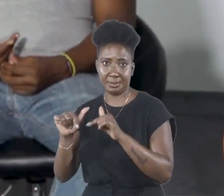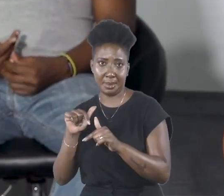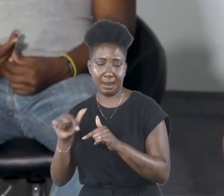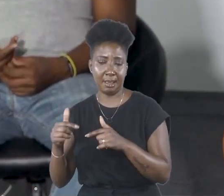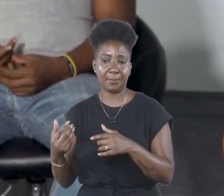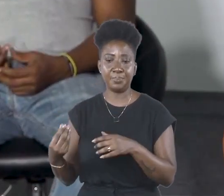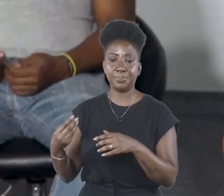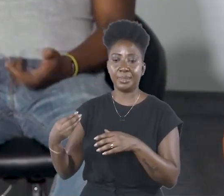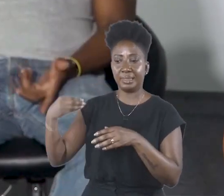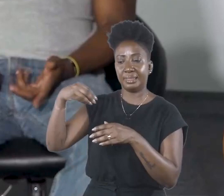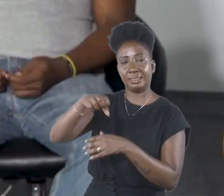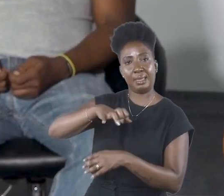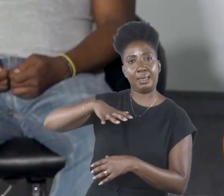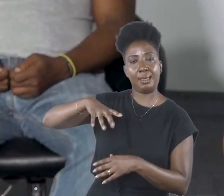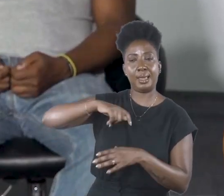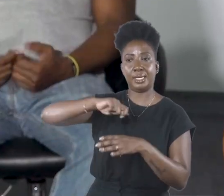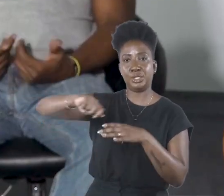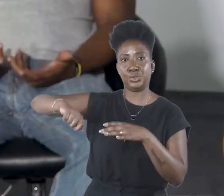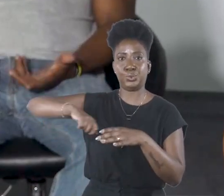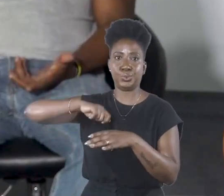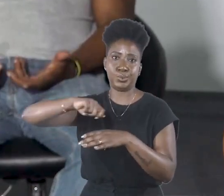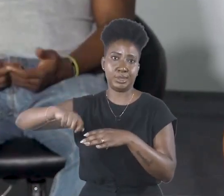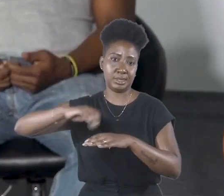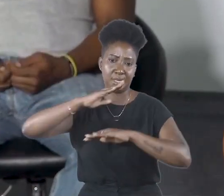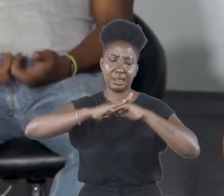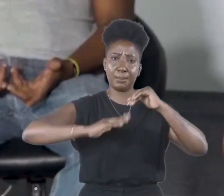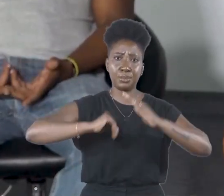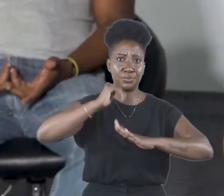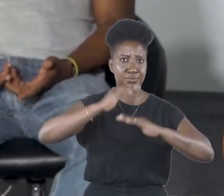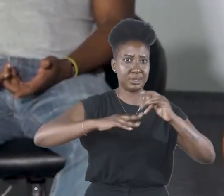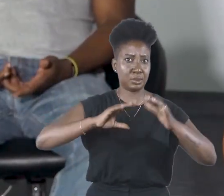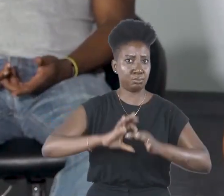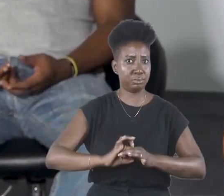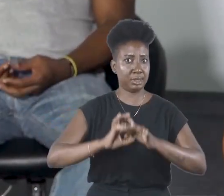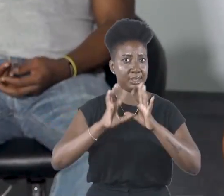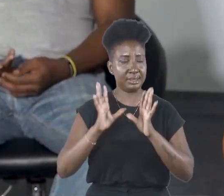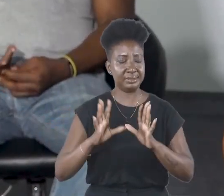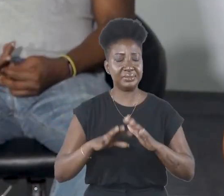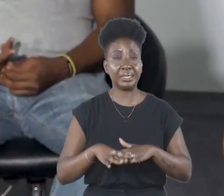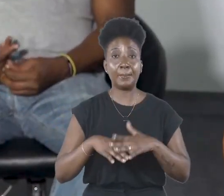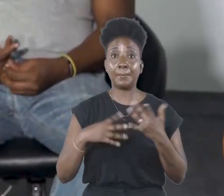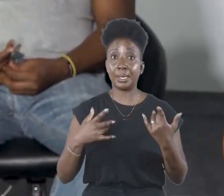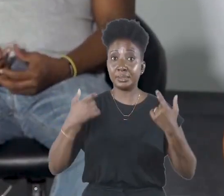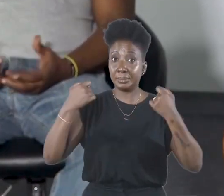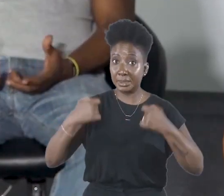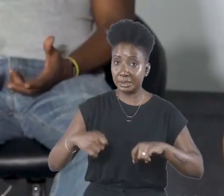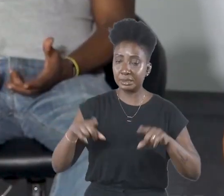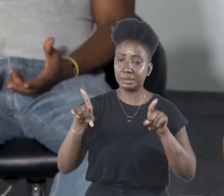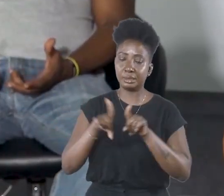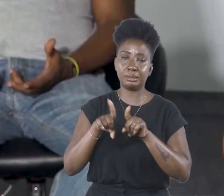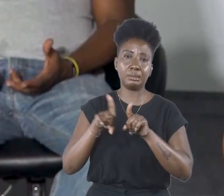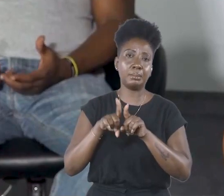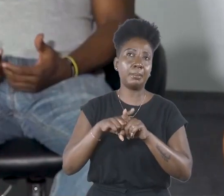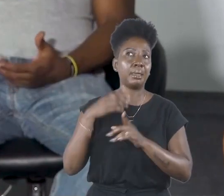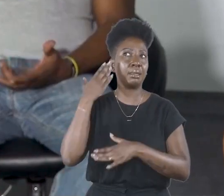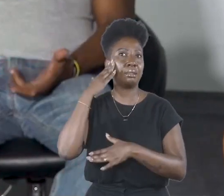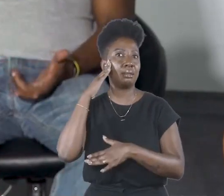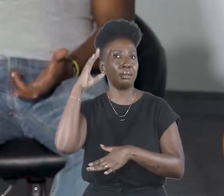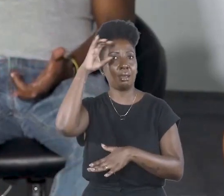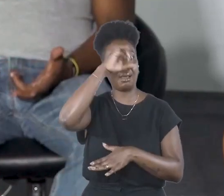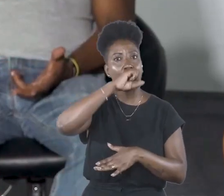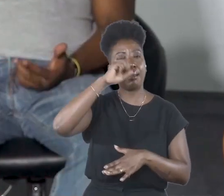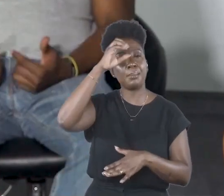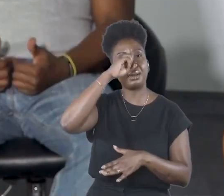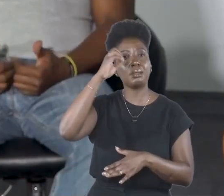seja como chefe de cozinha, numa profissão que ele tem que pode trabalhar direto aqui. Mas a pessoa precisa entender as questões